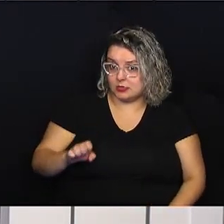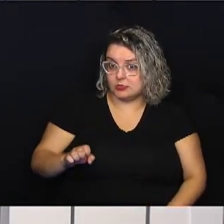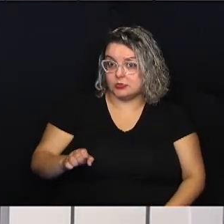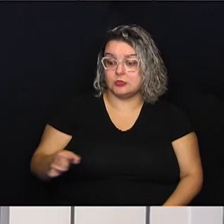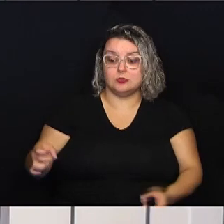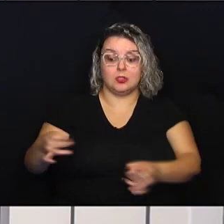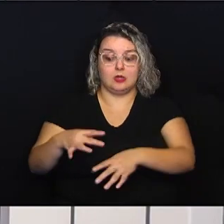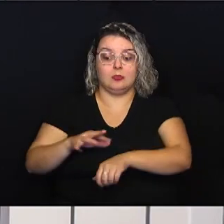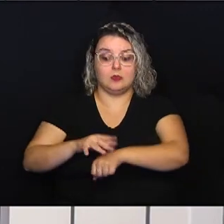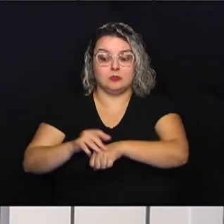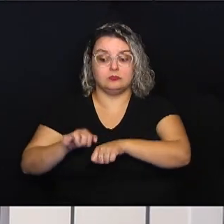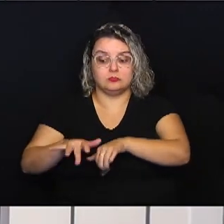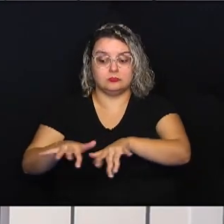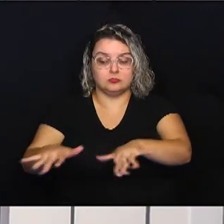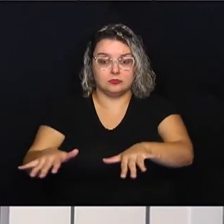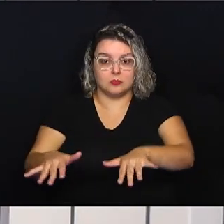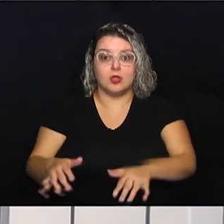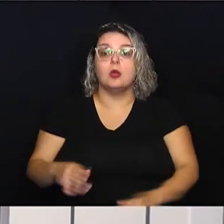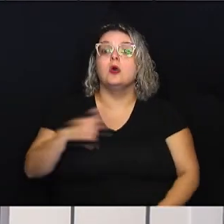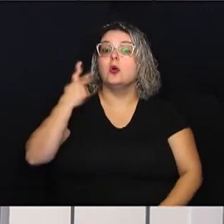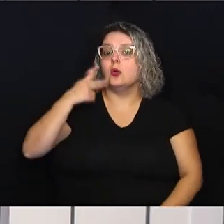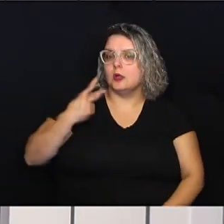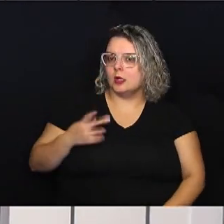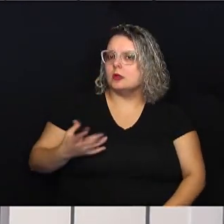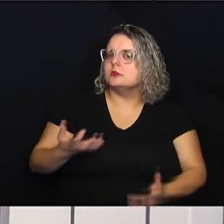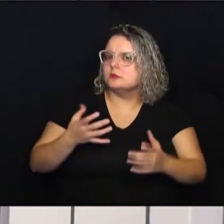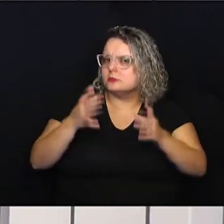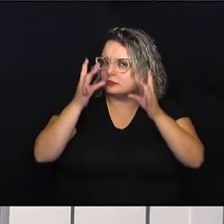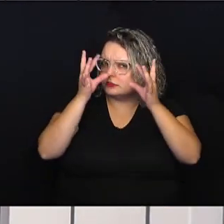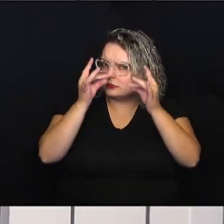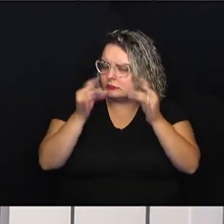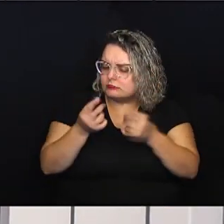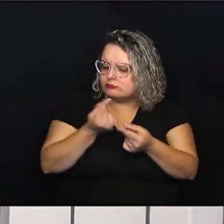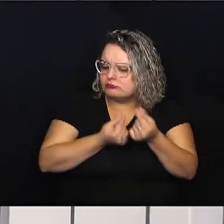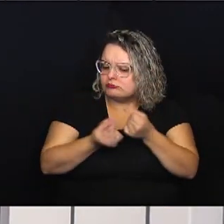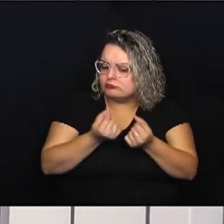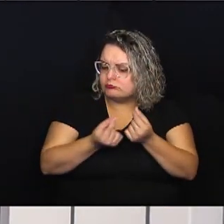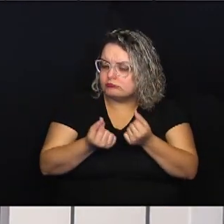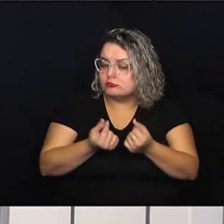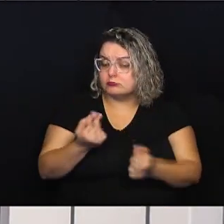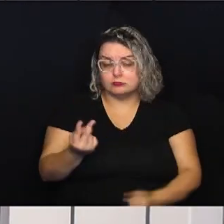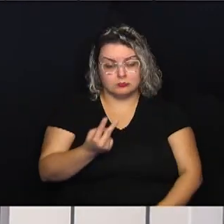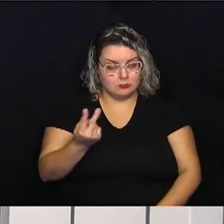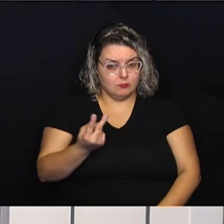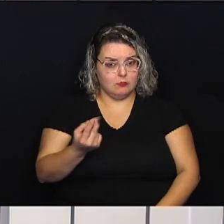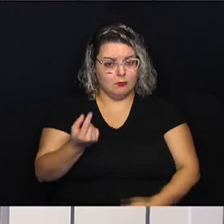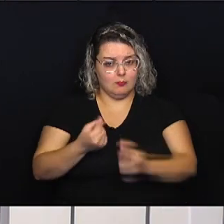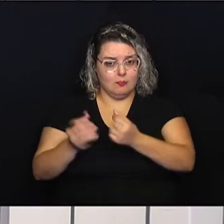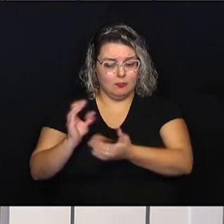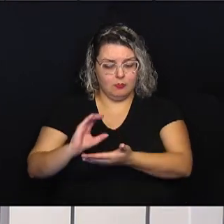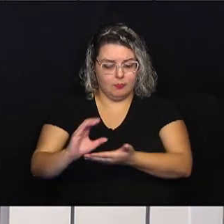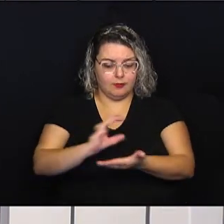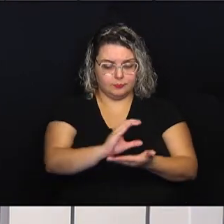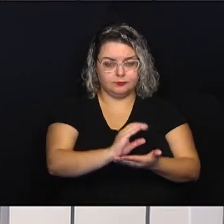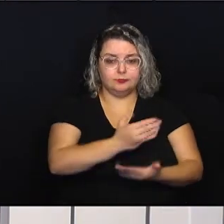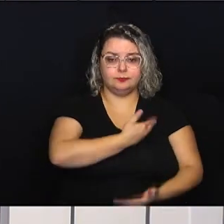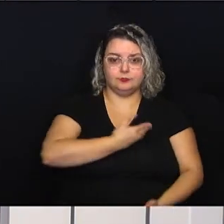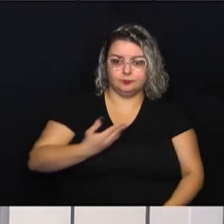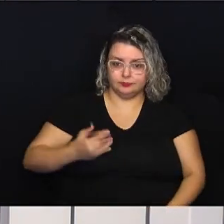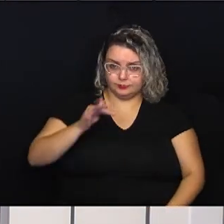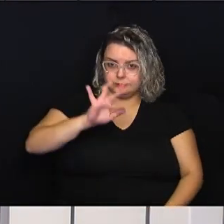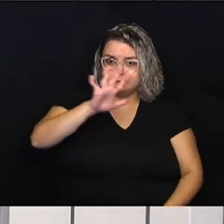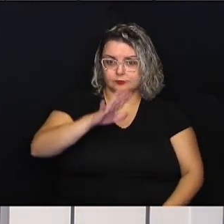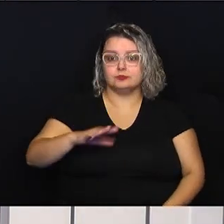endemias. Os parlamentares querem um detalhamento financeiro sobre os valores repassados pelo governo federal